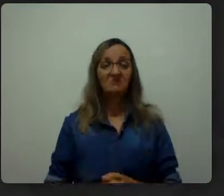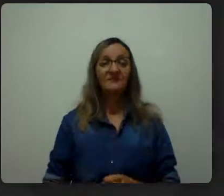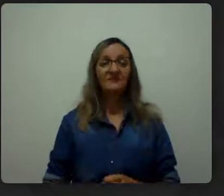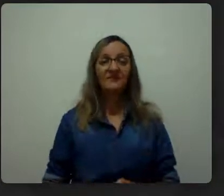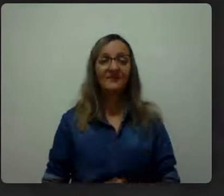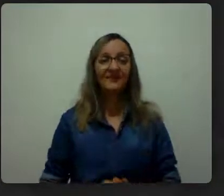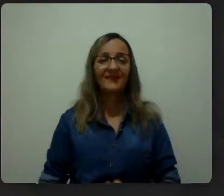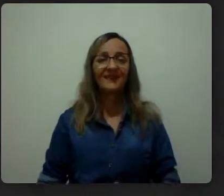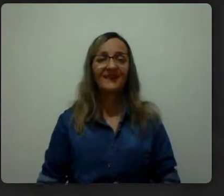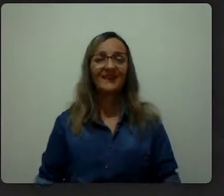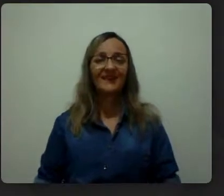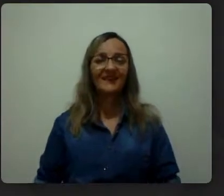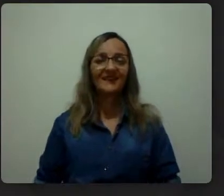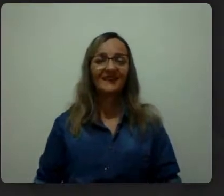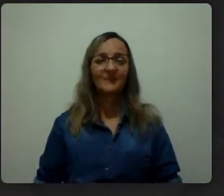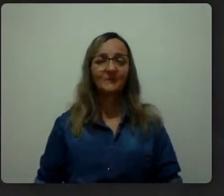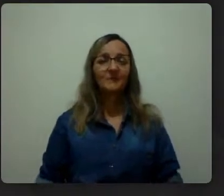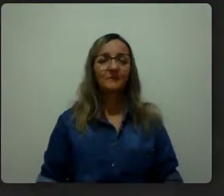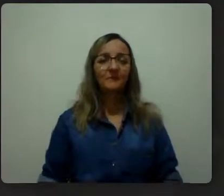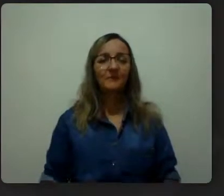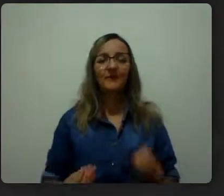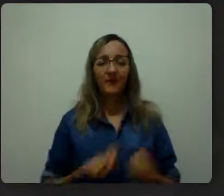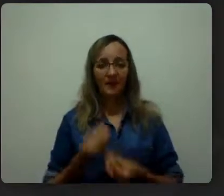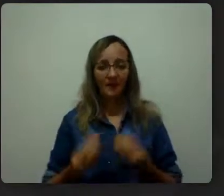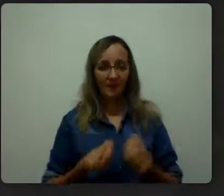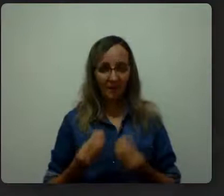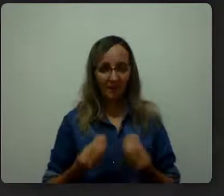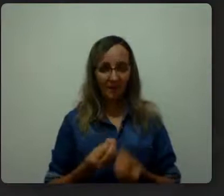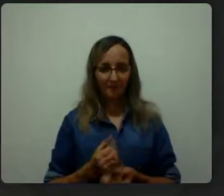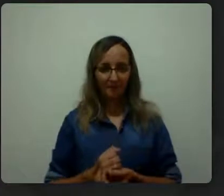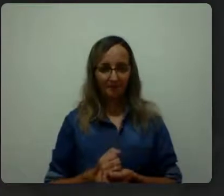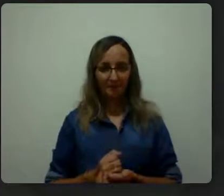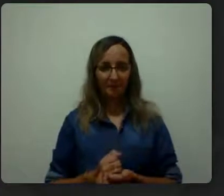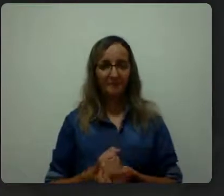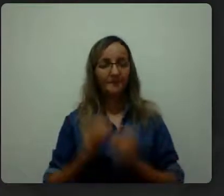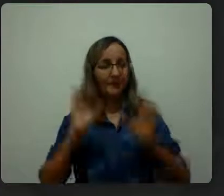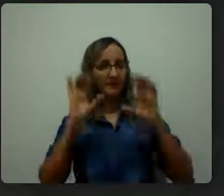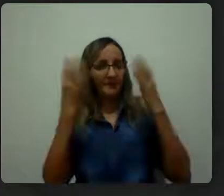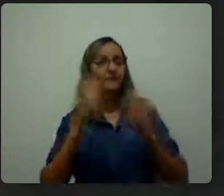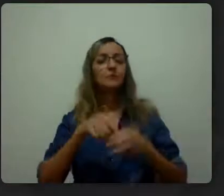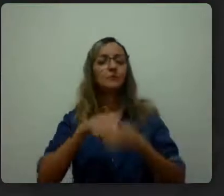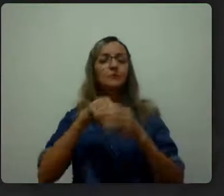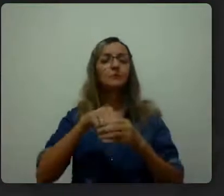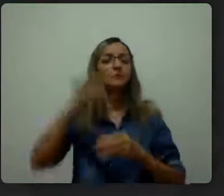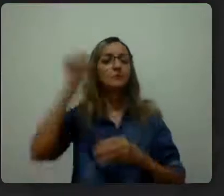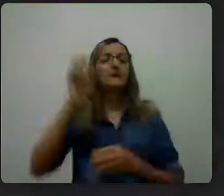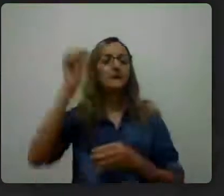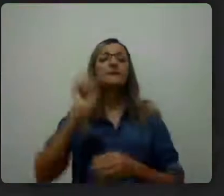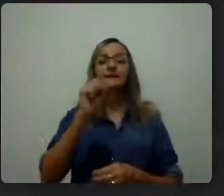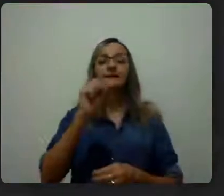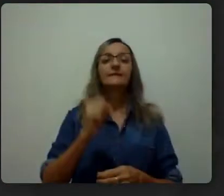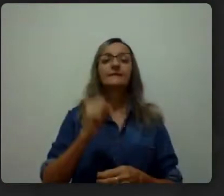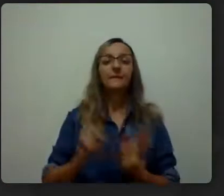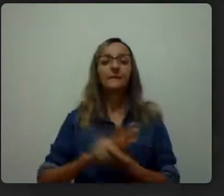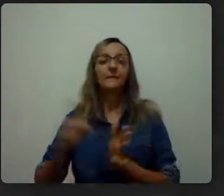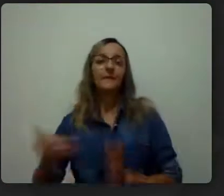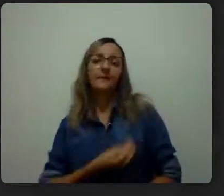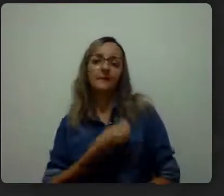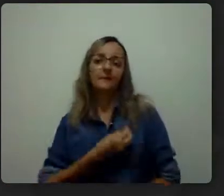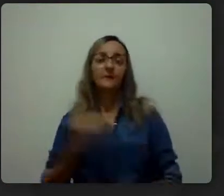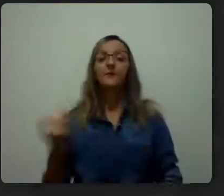primeira live sobre turismo comunitário. A gente vai mandar para vocês por e-mail. Quem não está recebendo e-mail, eu vou